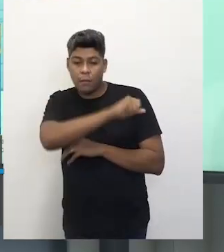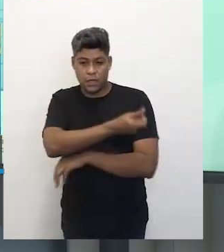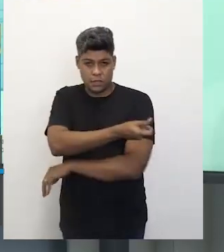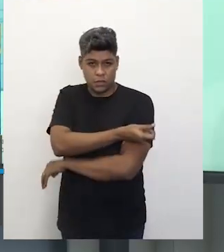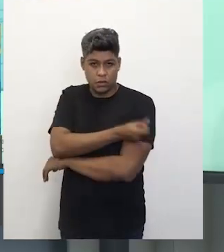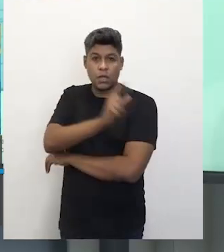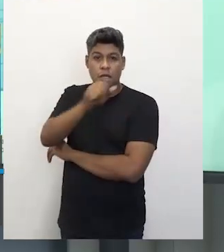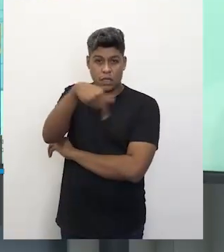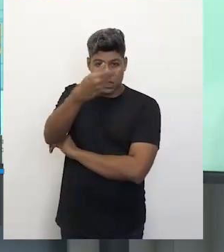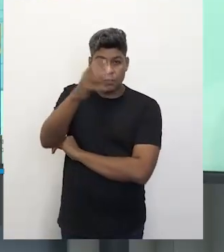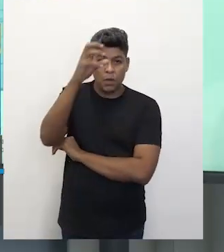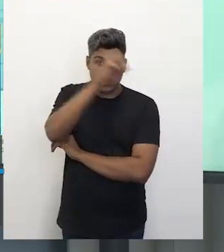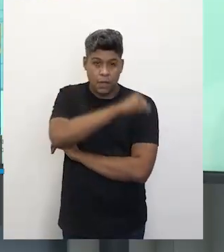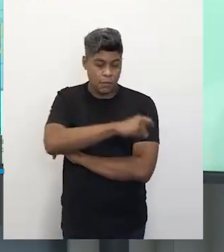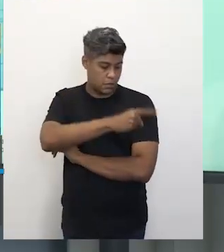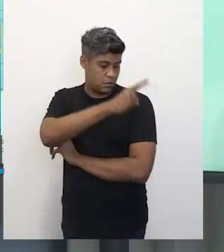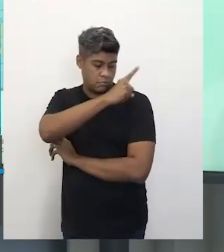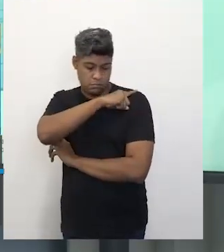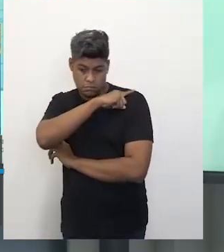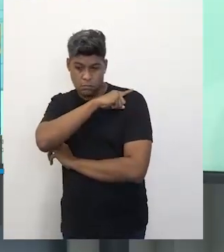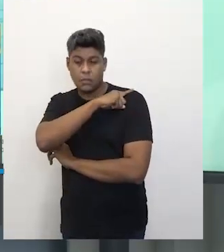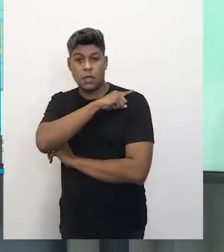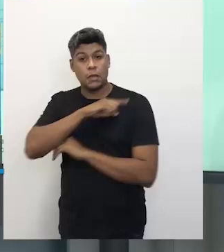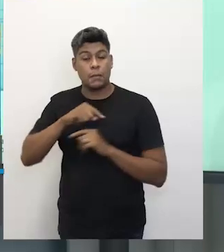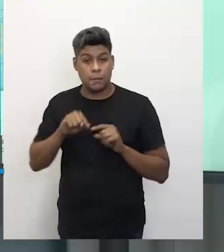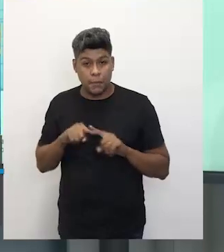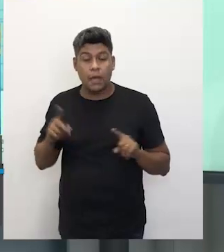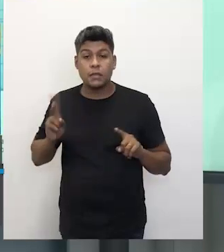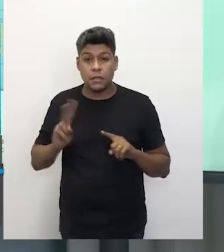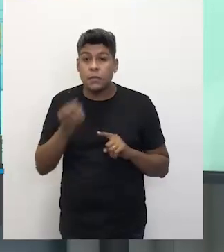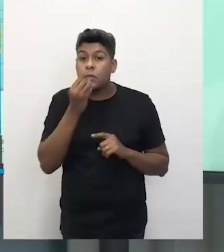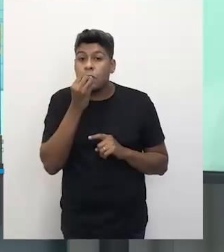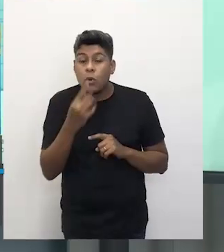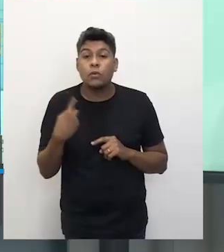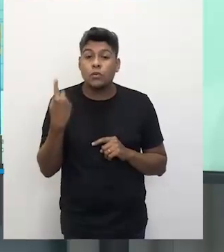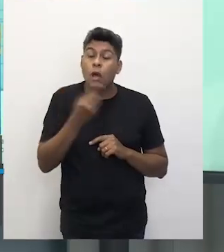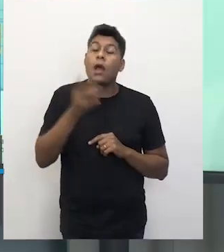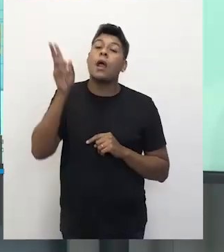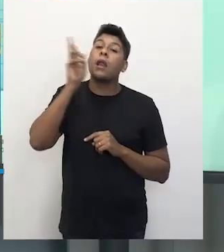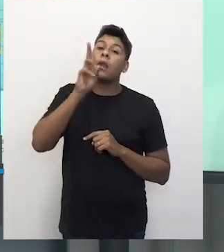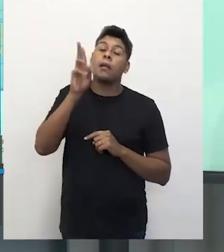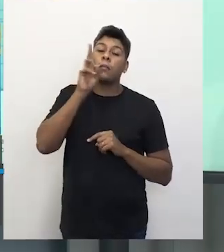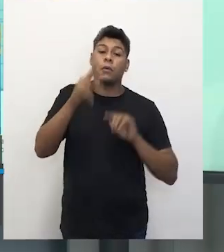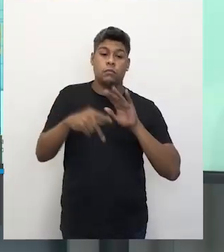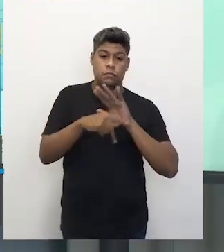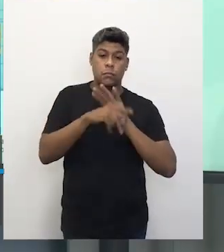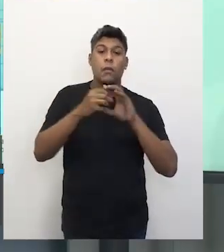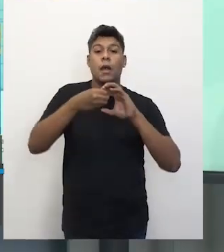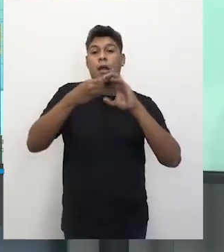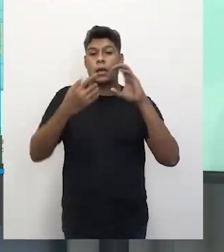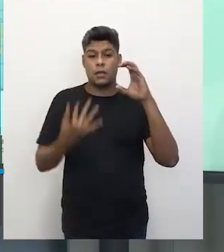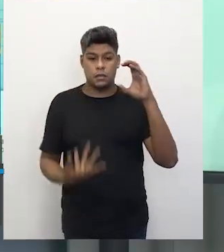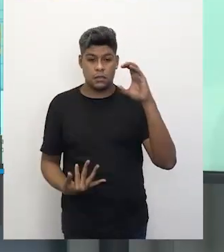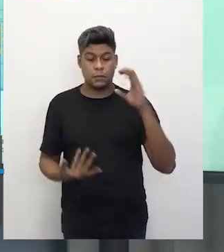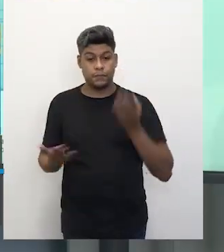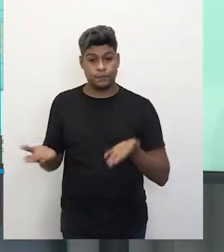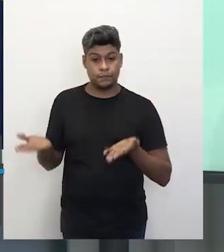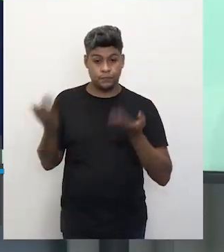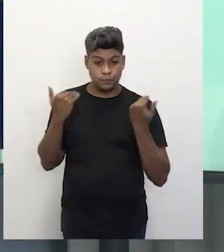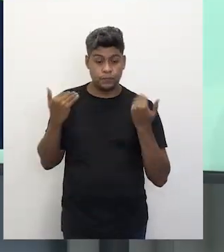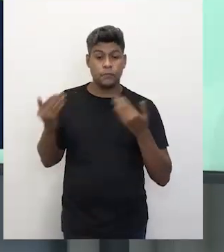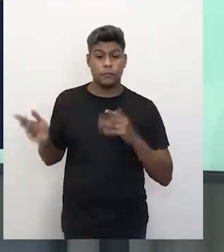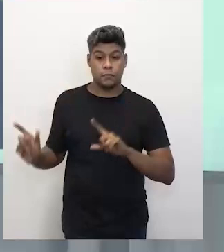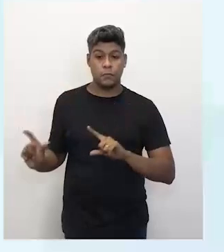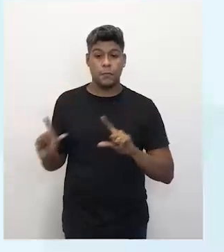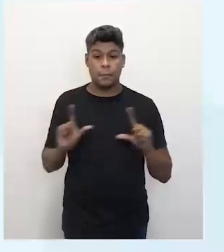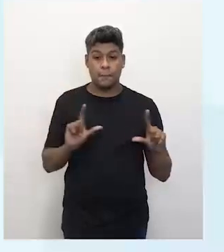sexto ano depois do aprender lá na 1ª série do Ensino Médio Mas é sempre bom a gente relembrar essas características no aí vamos lá para a